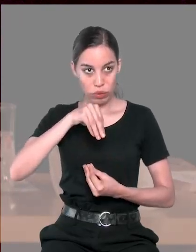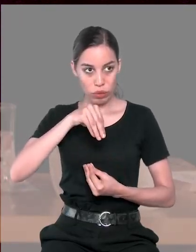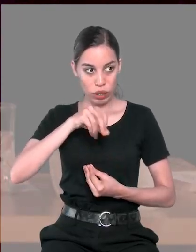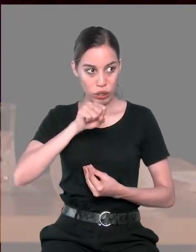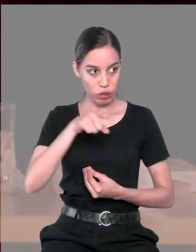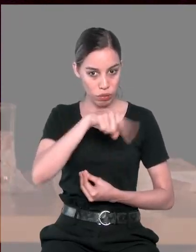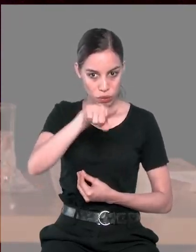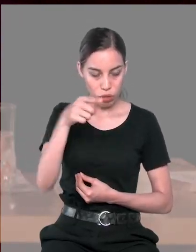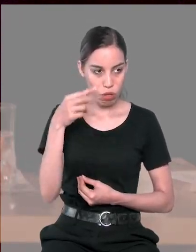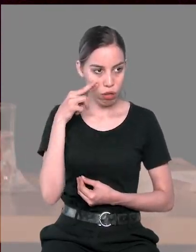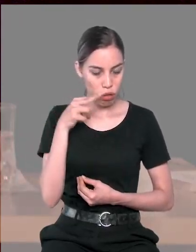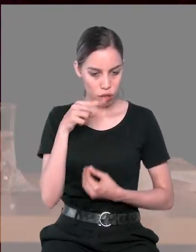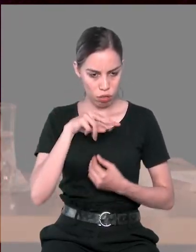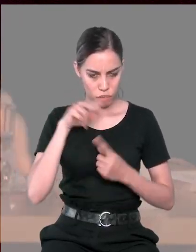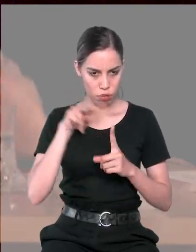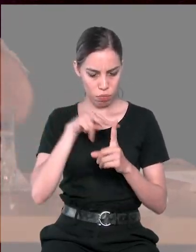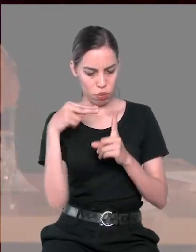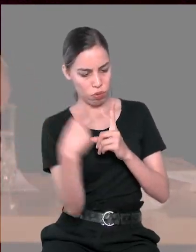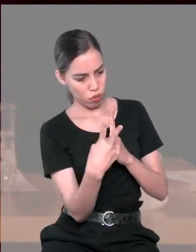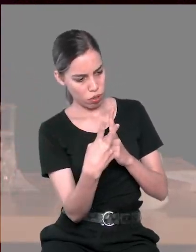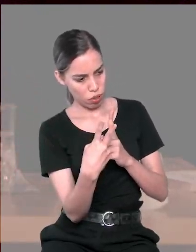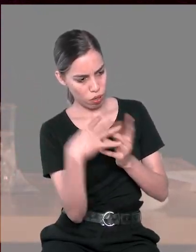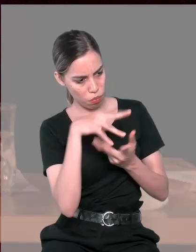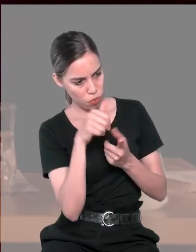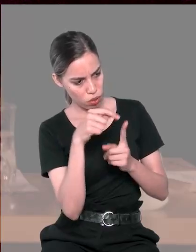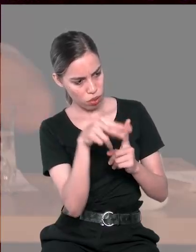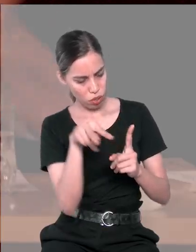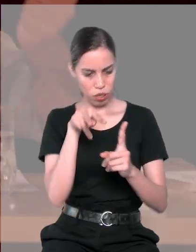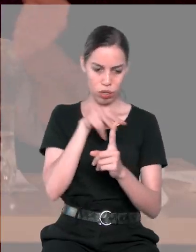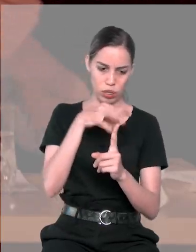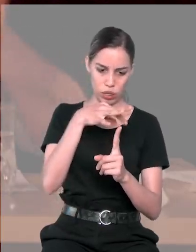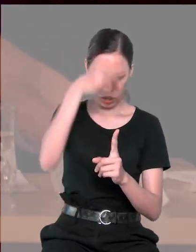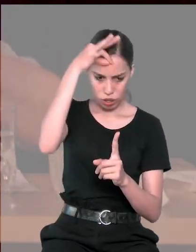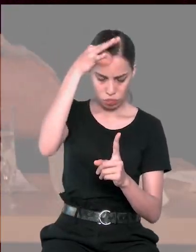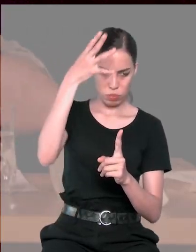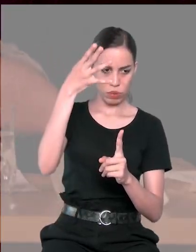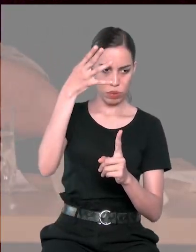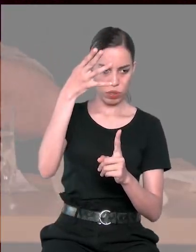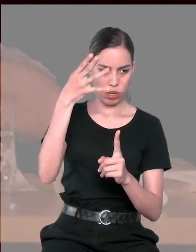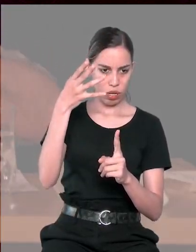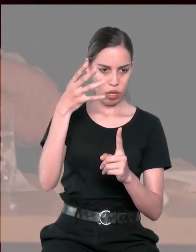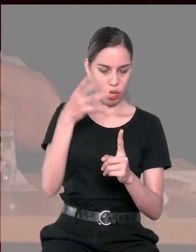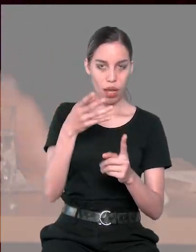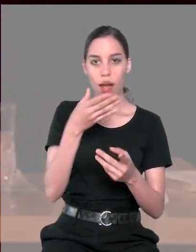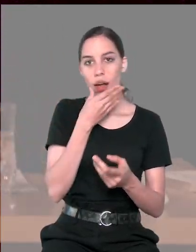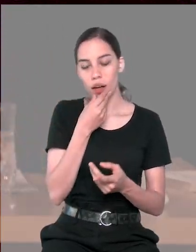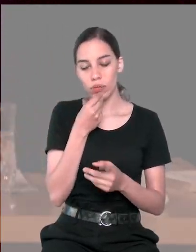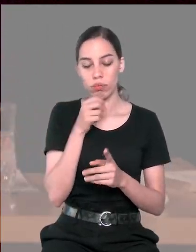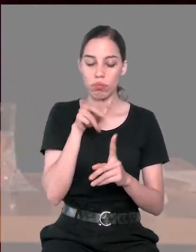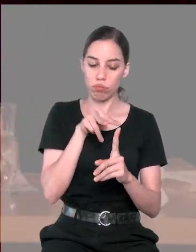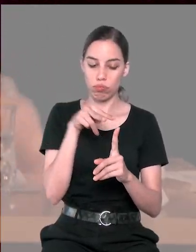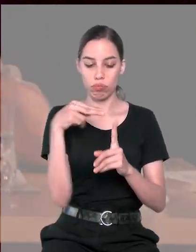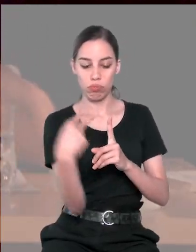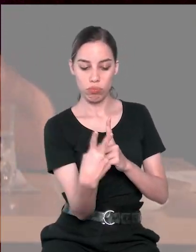Se você olha uma coisa do ponto de vista do espírito, mundo e corpo é uma coisa. Se você olha uma coisa do ponto de vista do corpo, mundo e espírito é outra. Esse é o jogo do Valéry. Dependendo